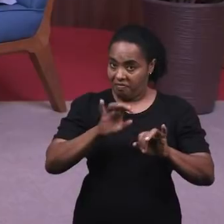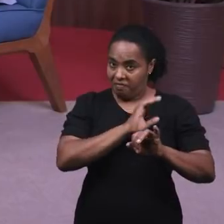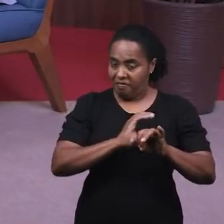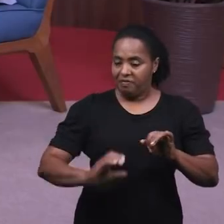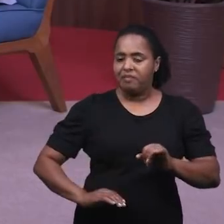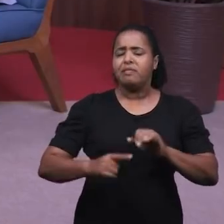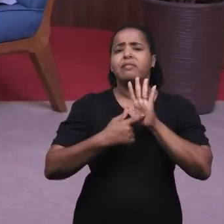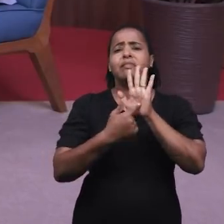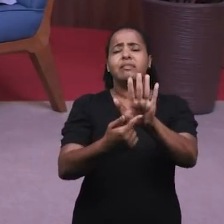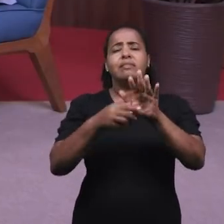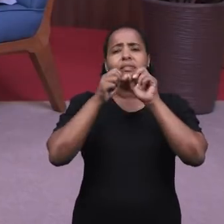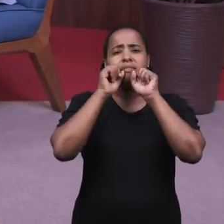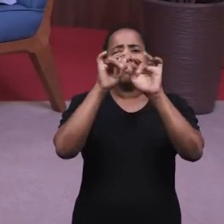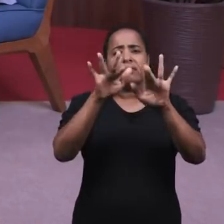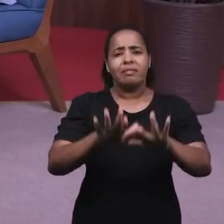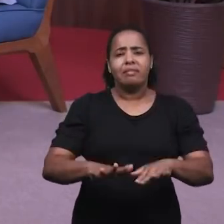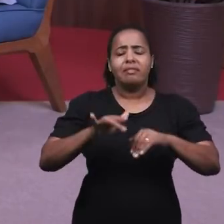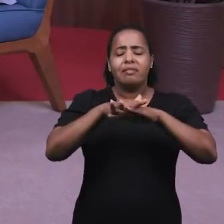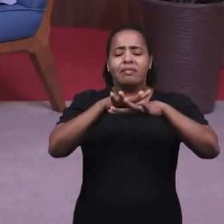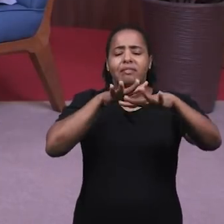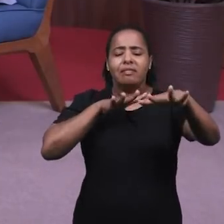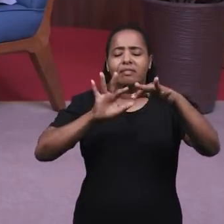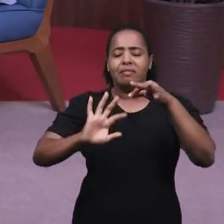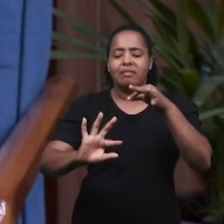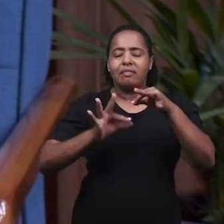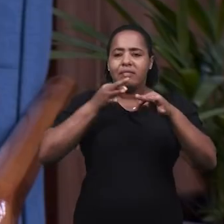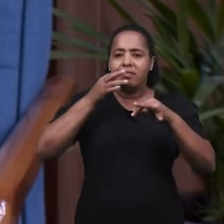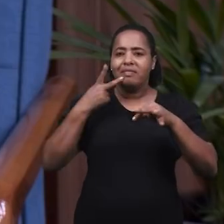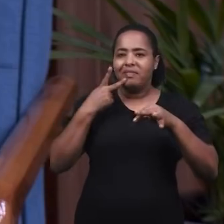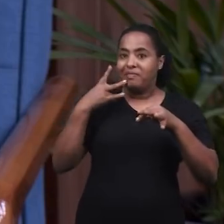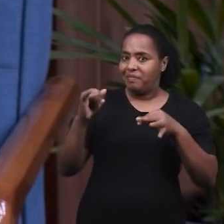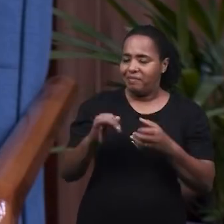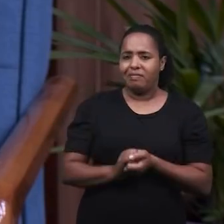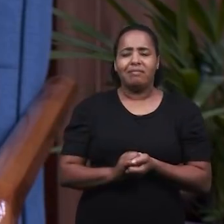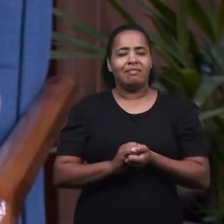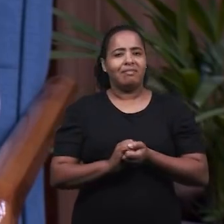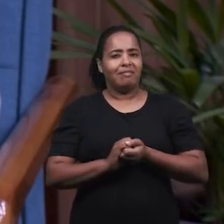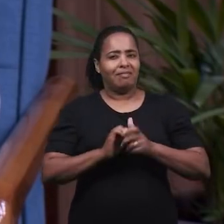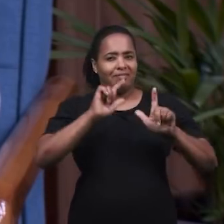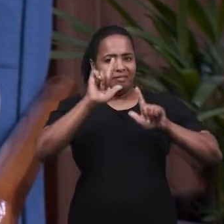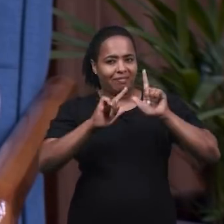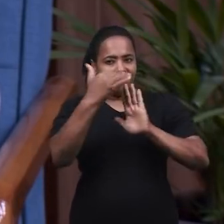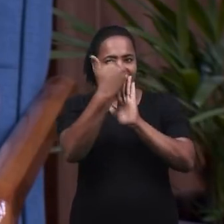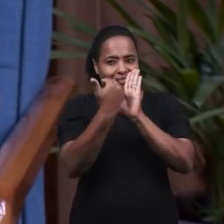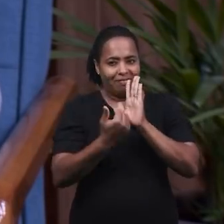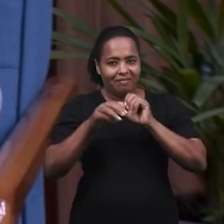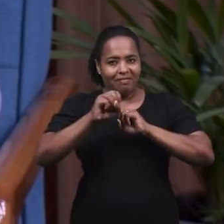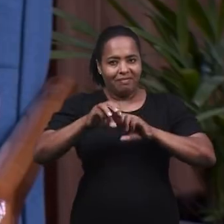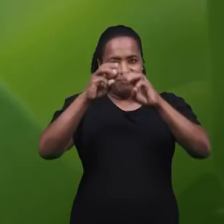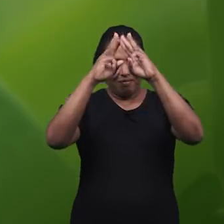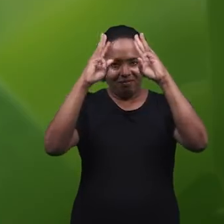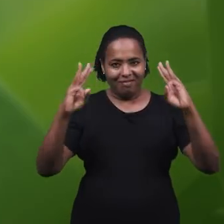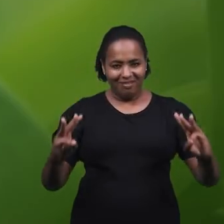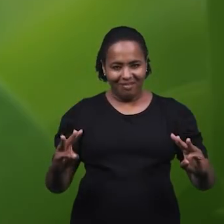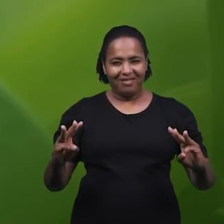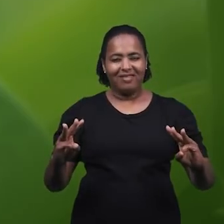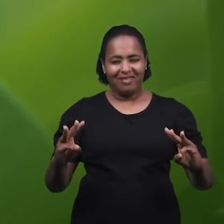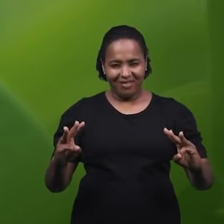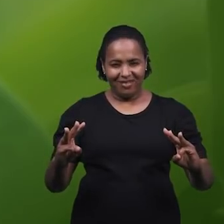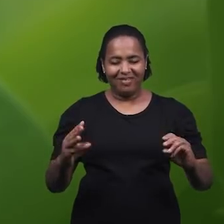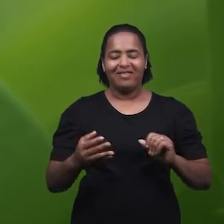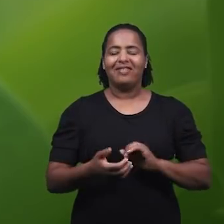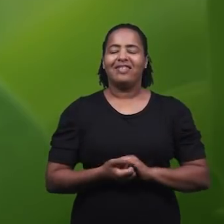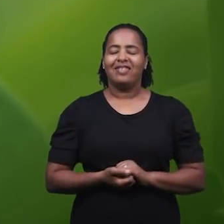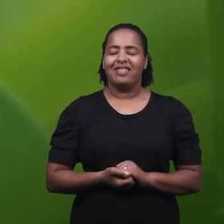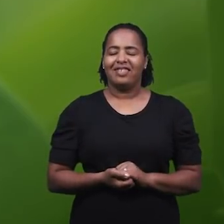sobre a bênção de estar na vinha do Pai. Assista agora ao quadro Lições do Manaim.